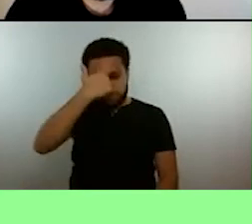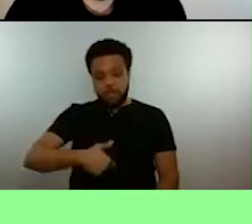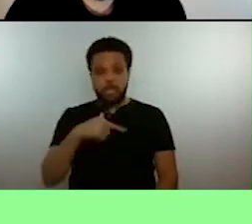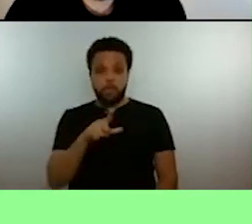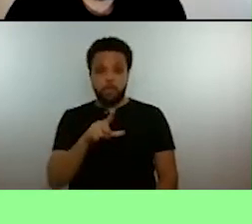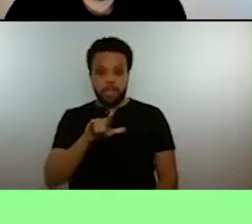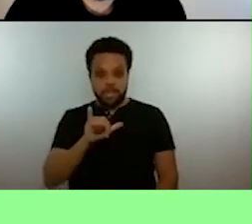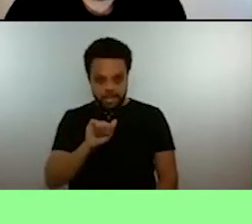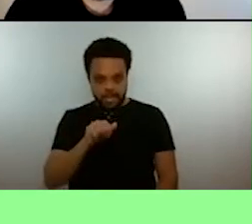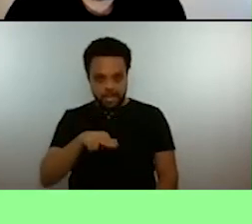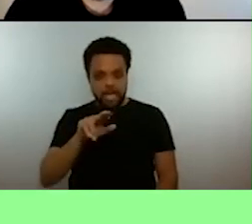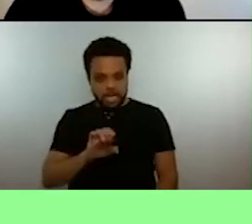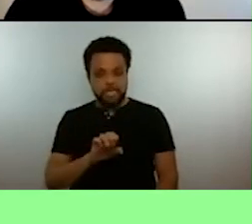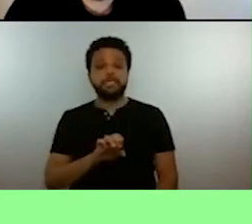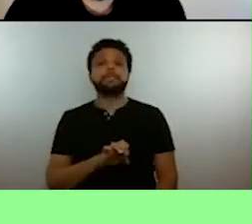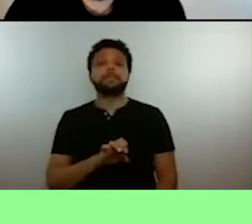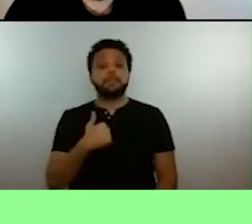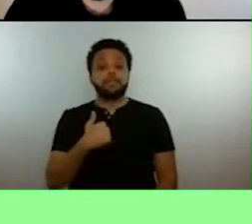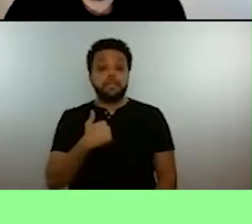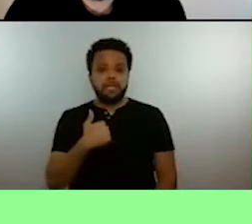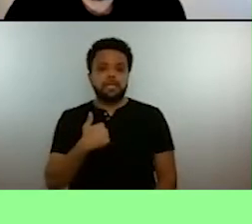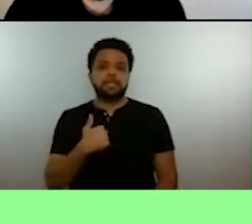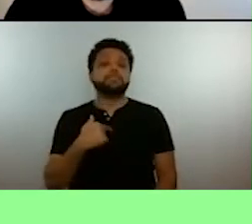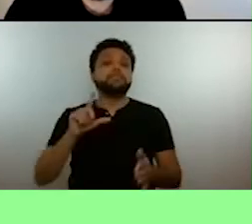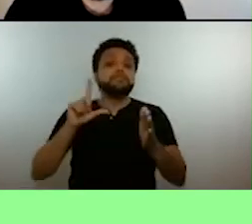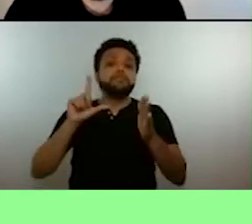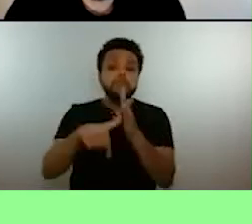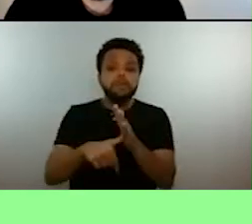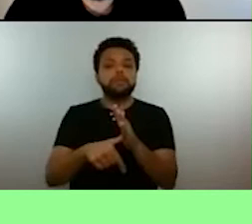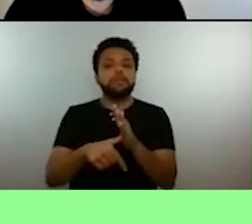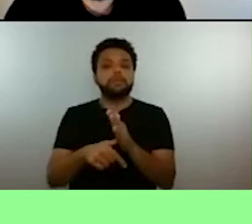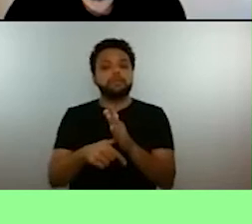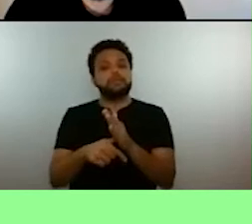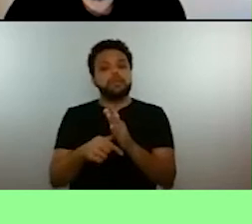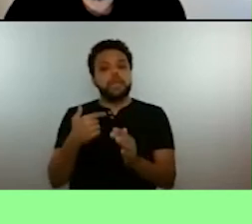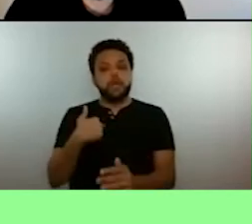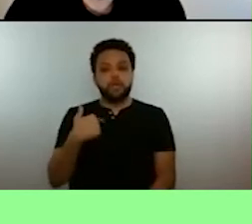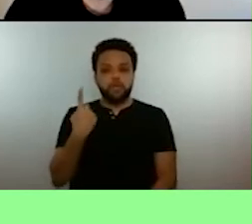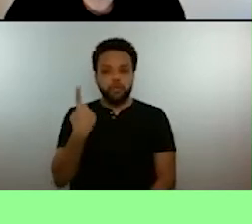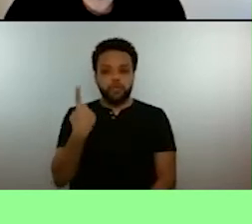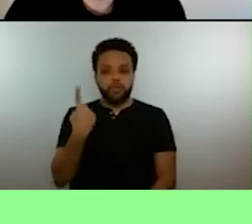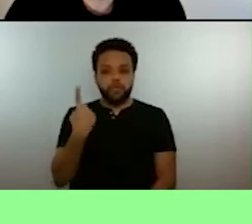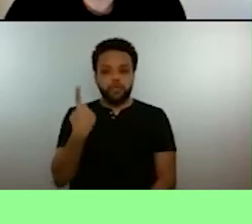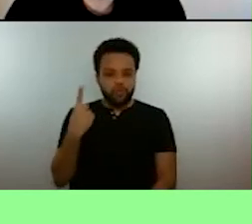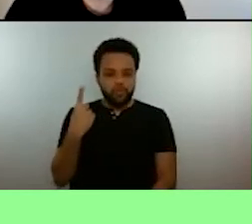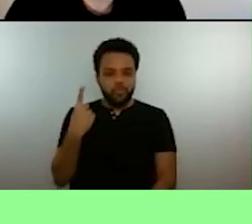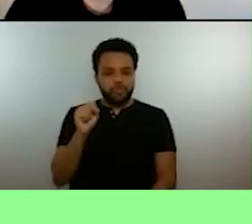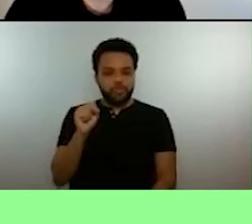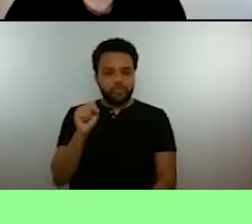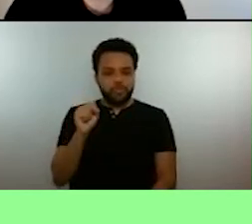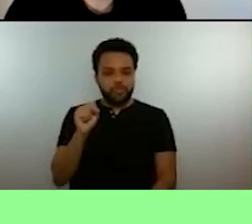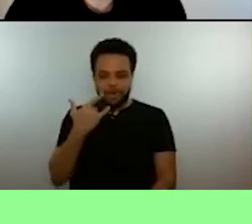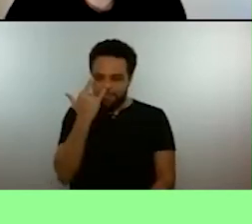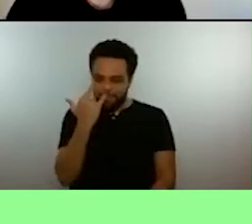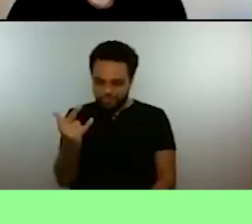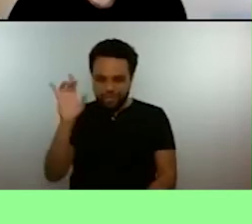para mim, quando eu encontrar aí, depois de ter apaixonado pelo Weissel, quem sabe eu encontre um programa